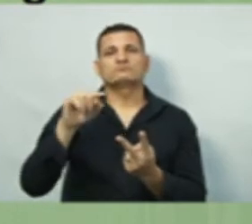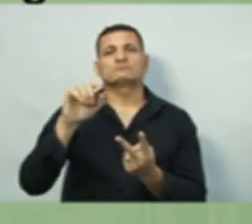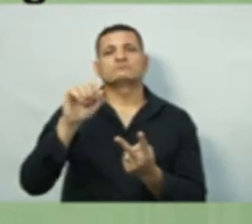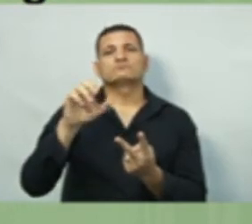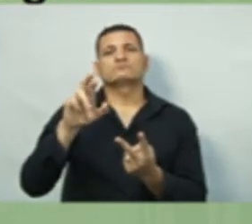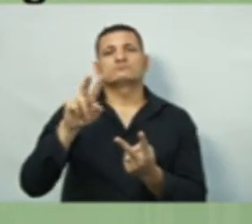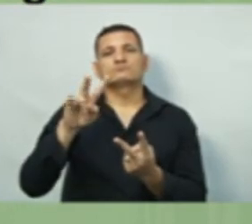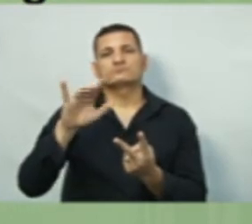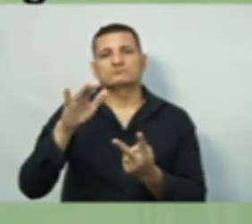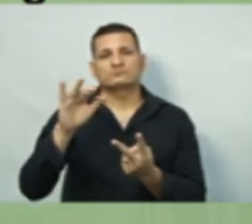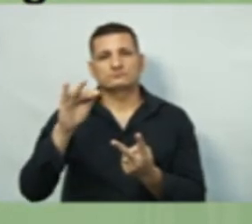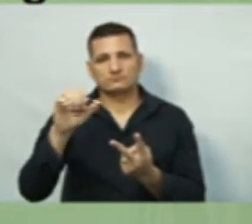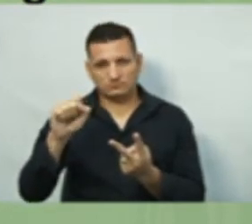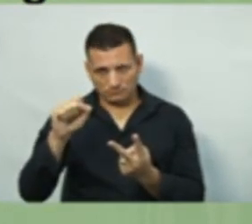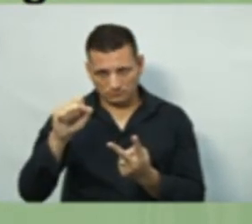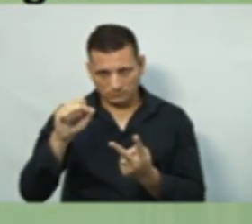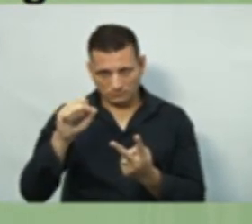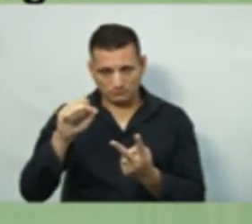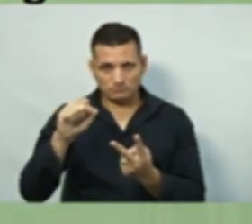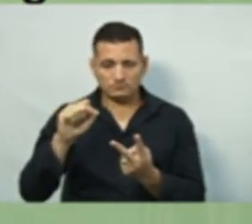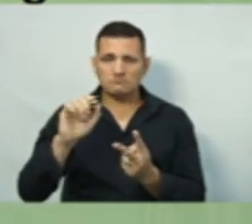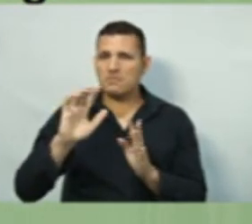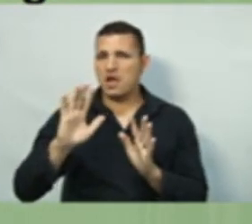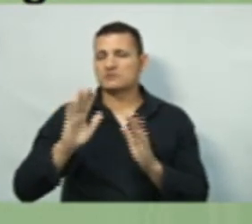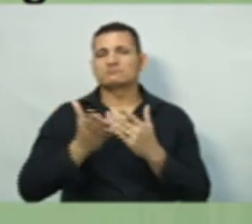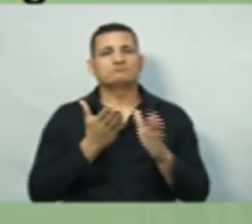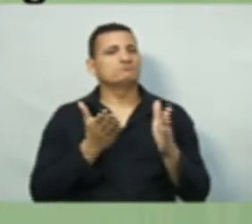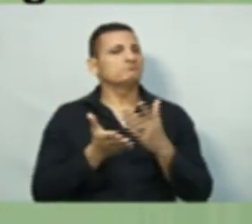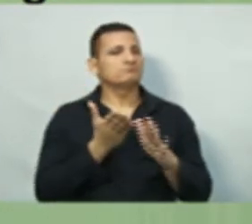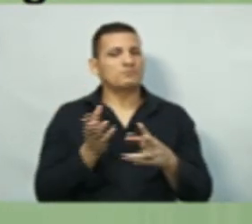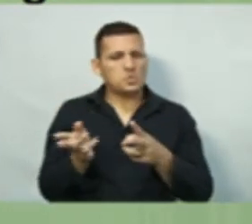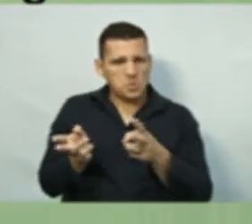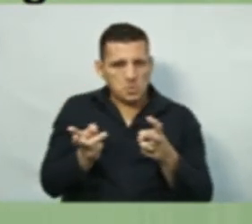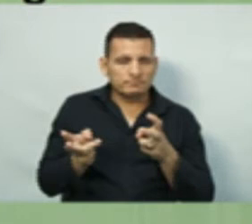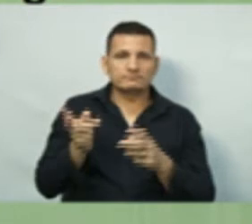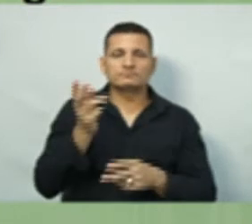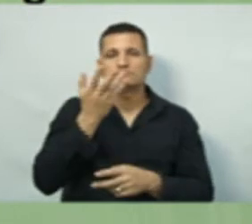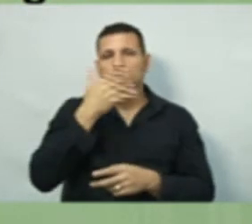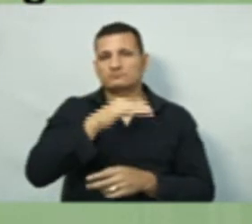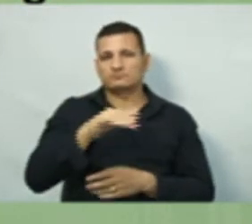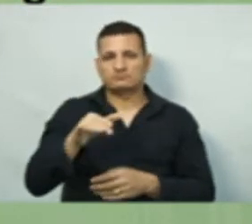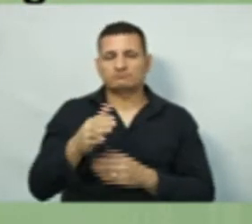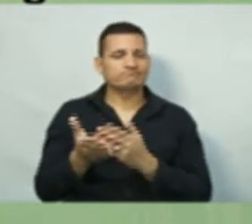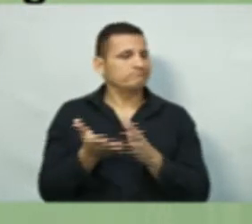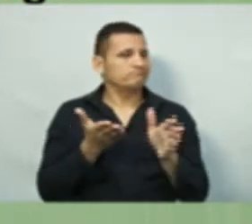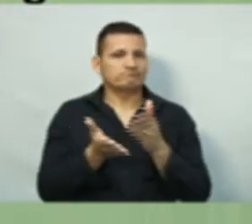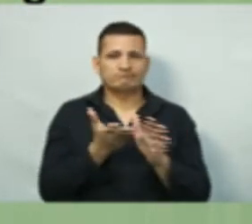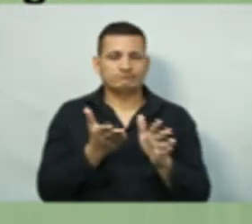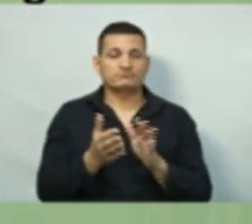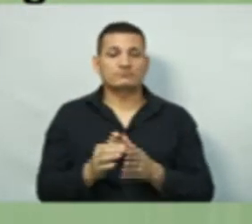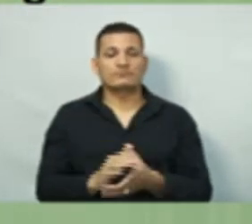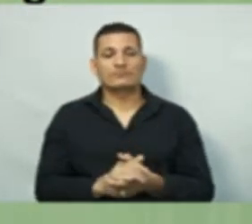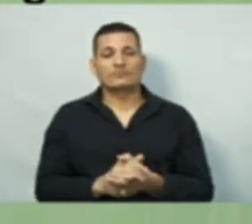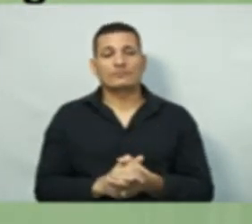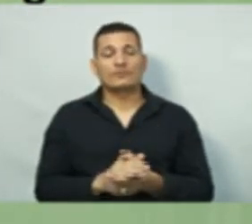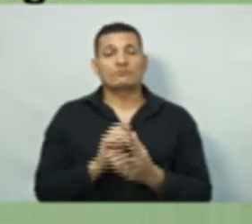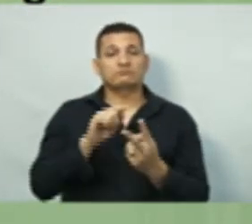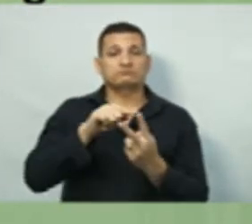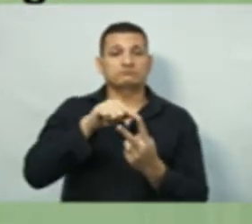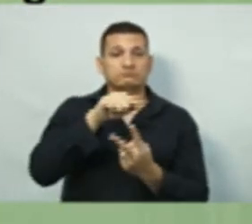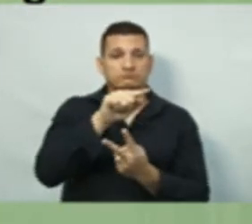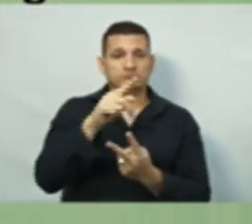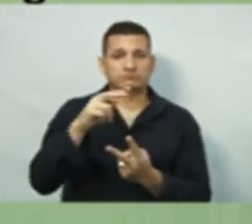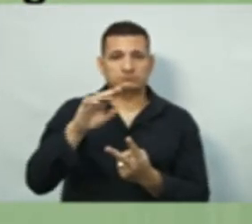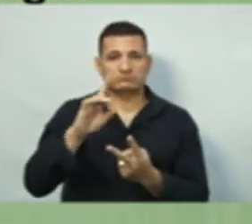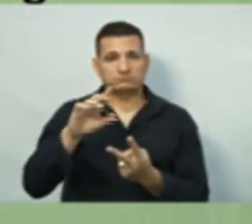serviços, mas nada tem a ver com exploração infantil. Então, os dois segmentos são os de produção